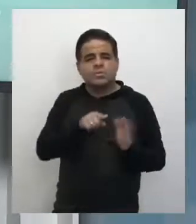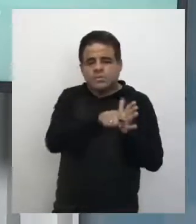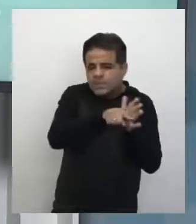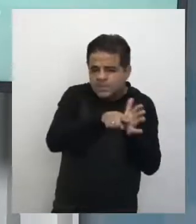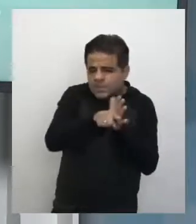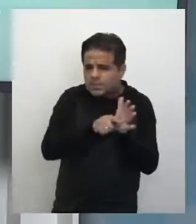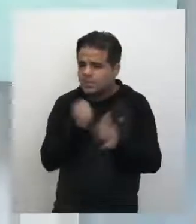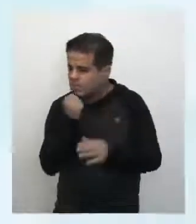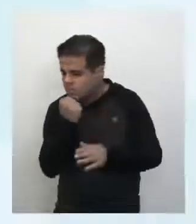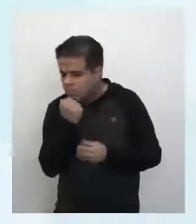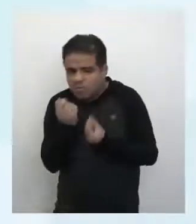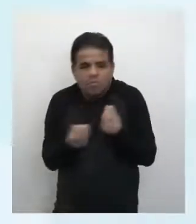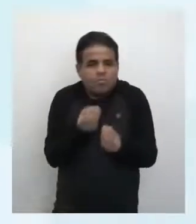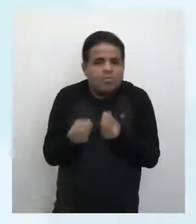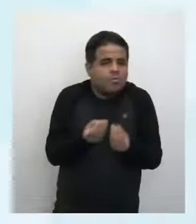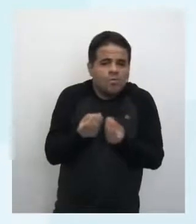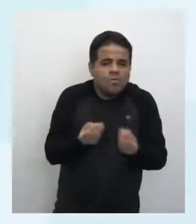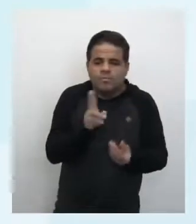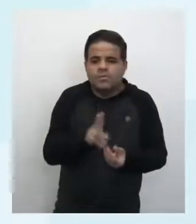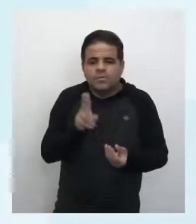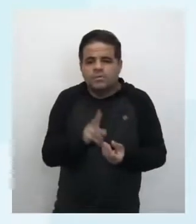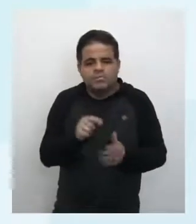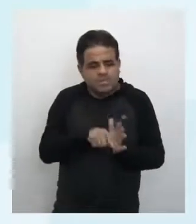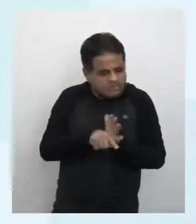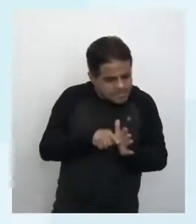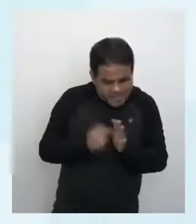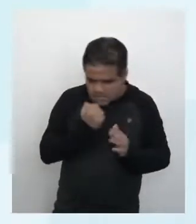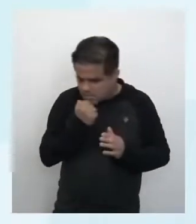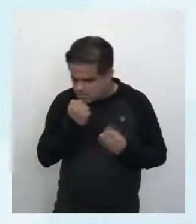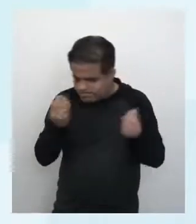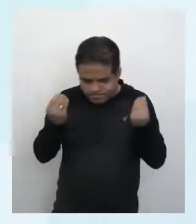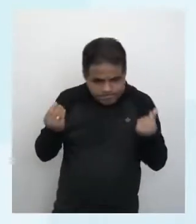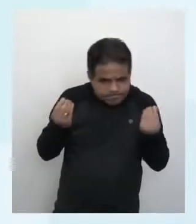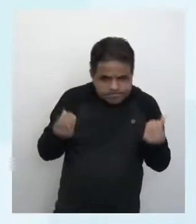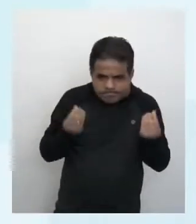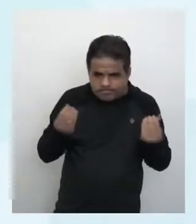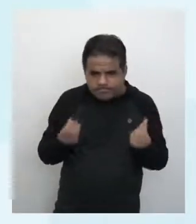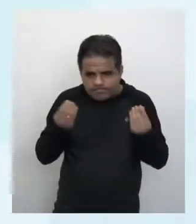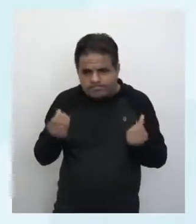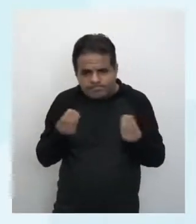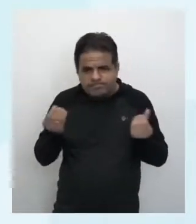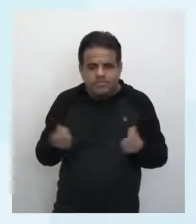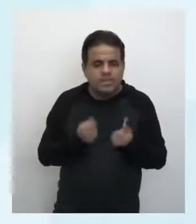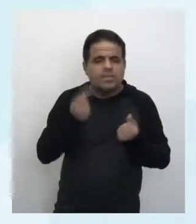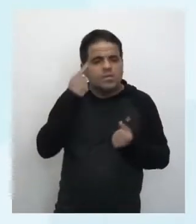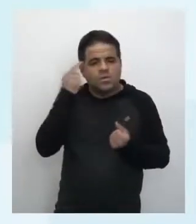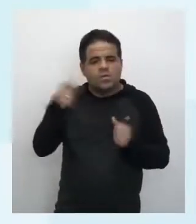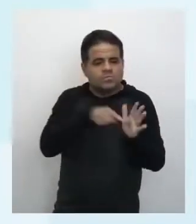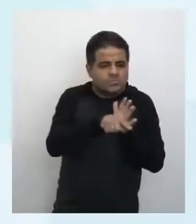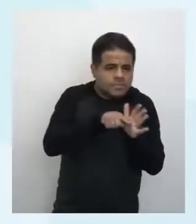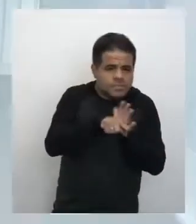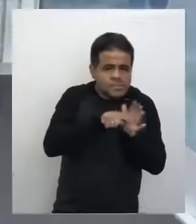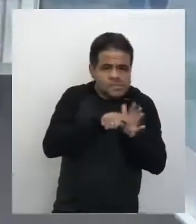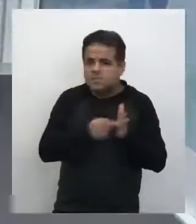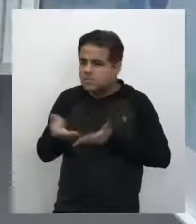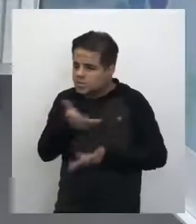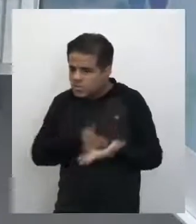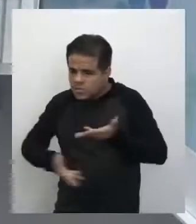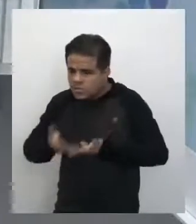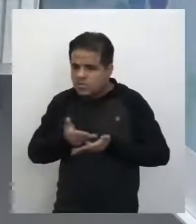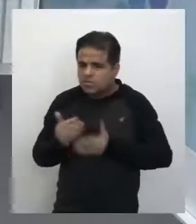pesquisa científica, hein, Giba? Legal, hein? A pesquisa é muito bacana essa pergunta também, fazer a relação, né, da pesquisa com